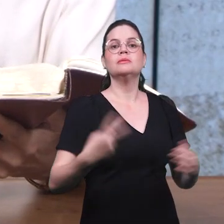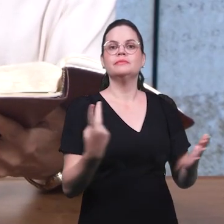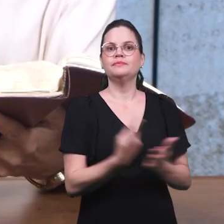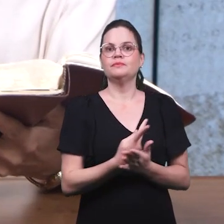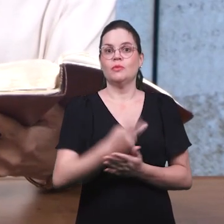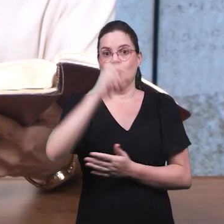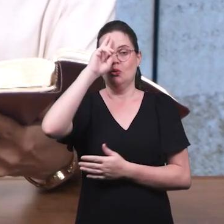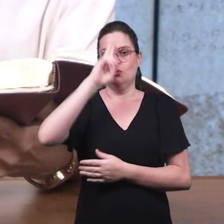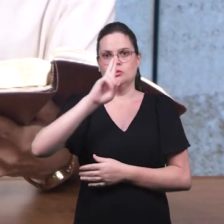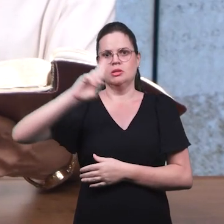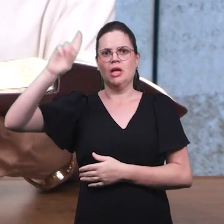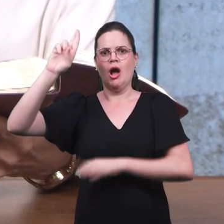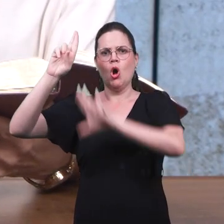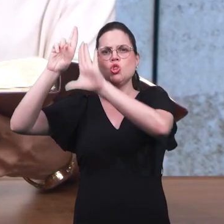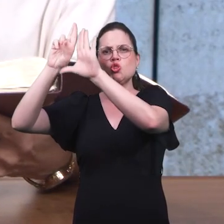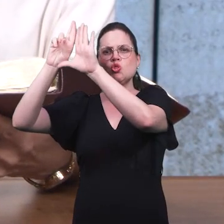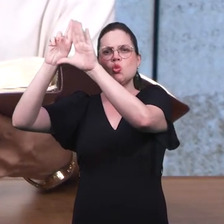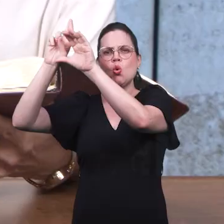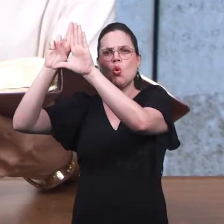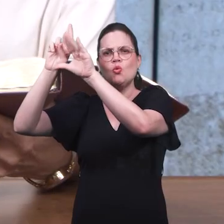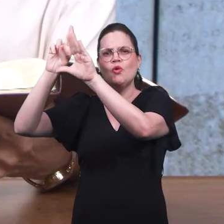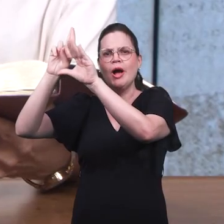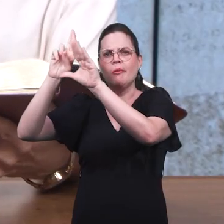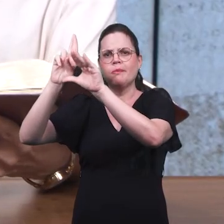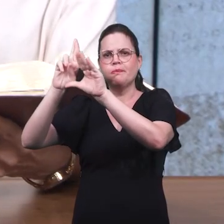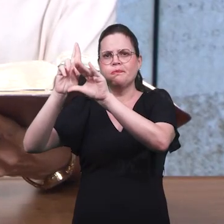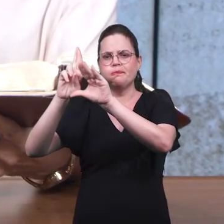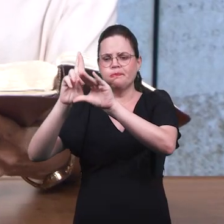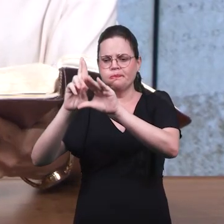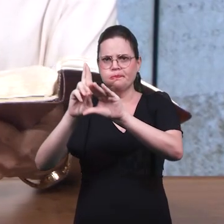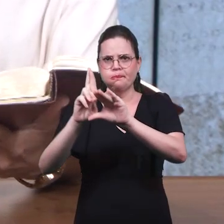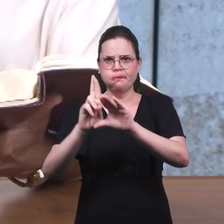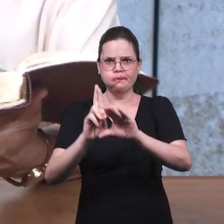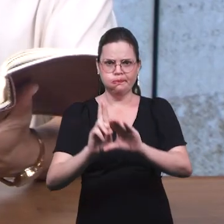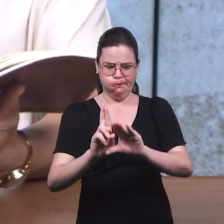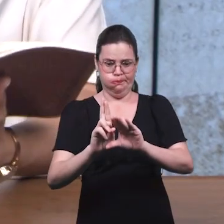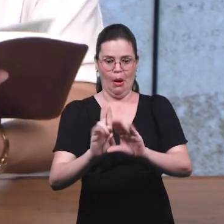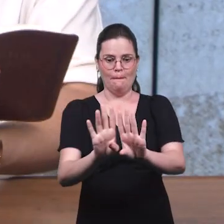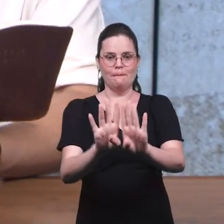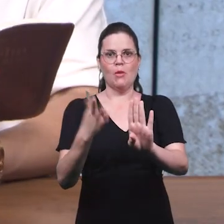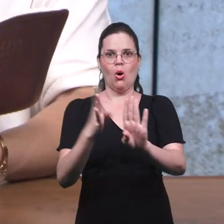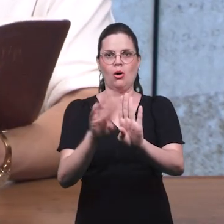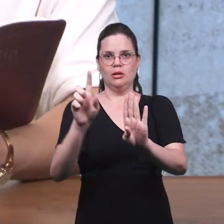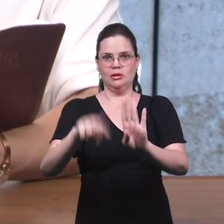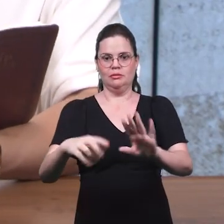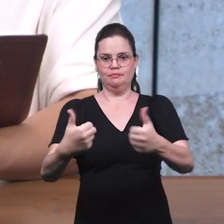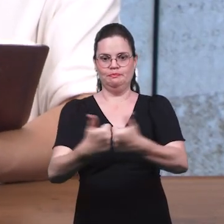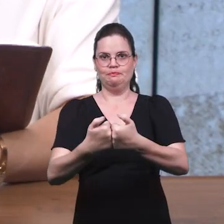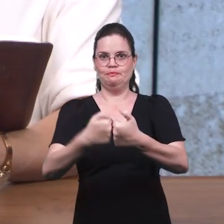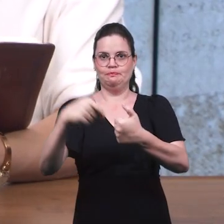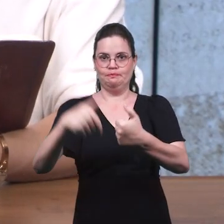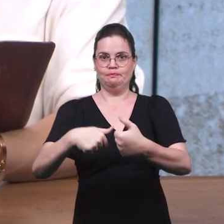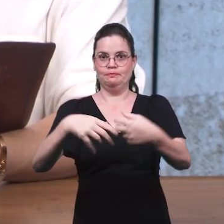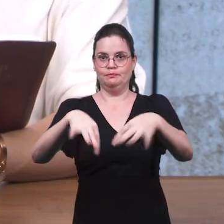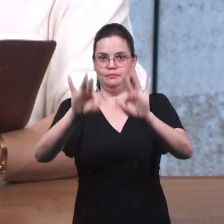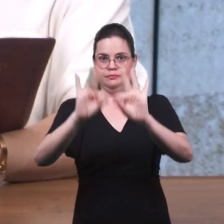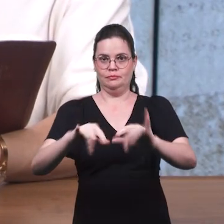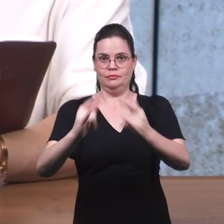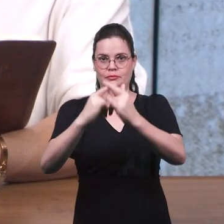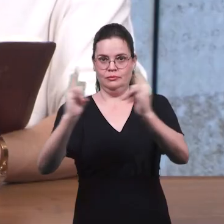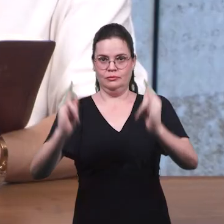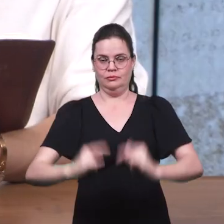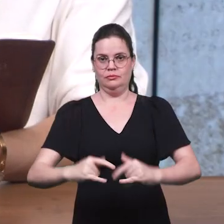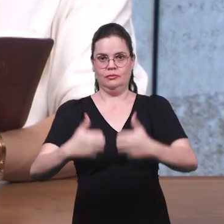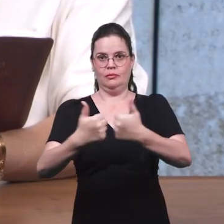o Senhor desceu na coluna da nuvem e se pôs à porta da tenda. Depois chamou